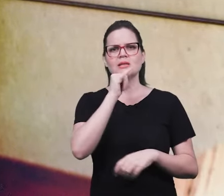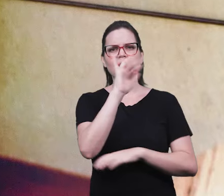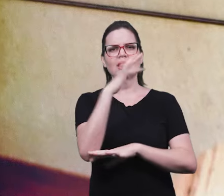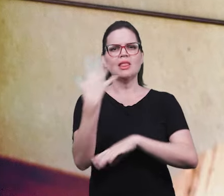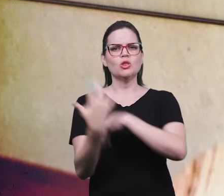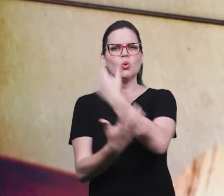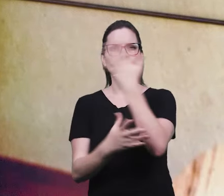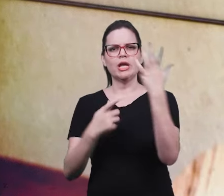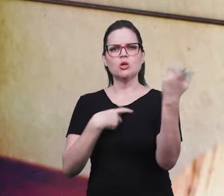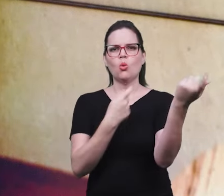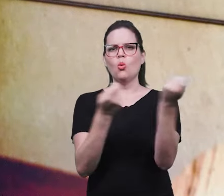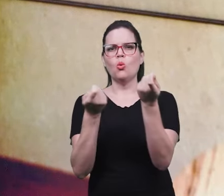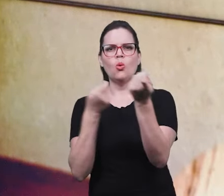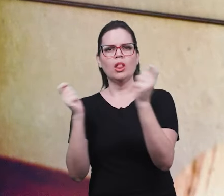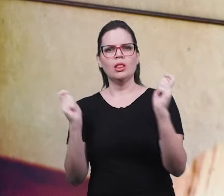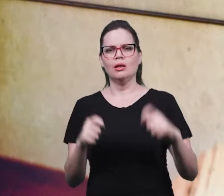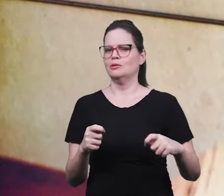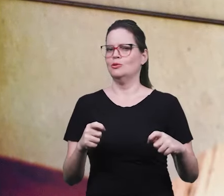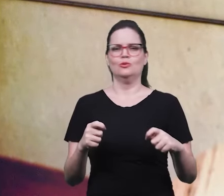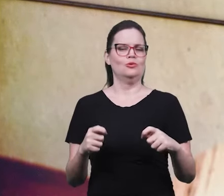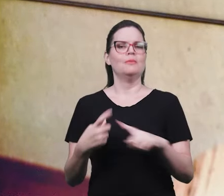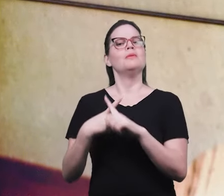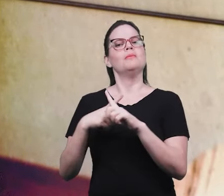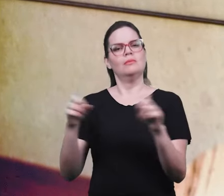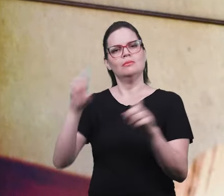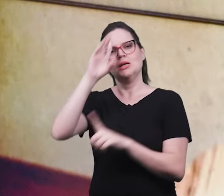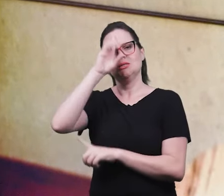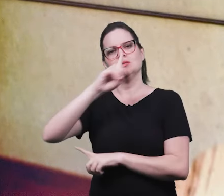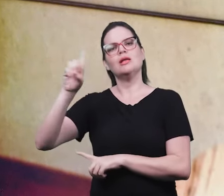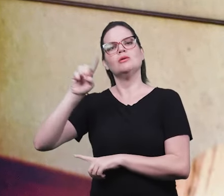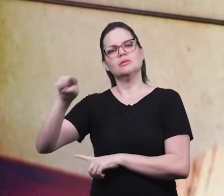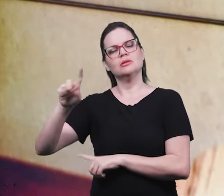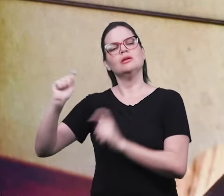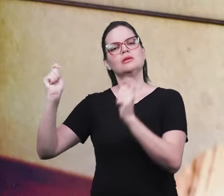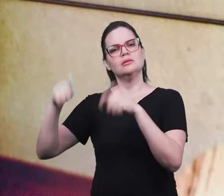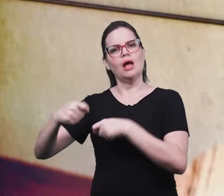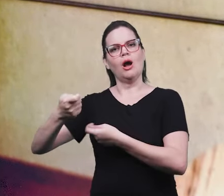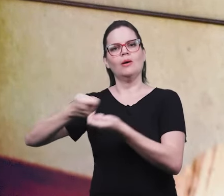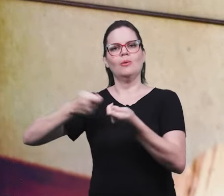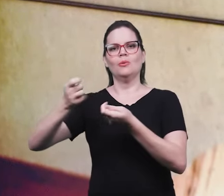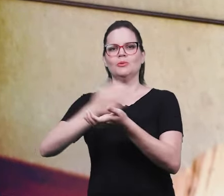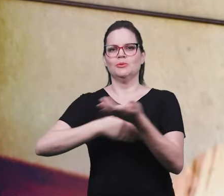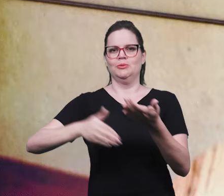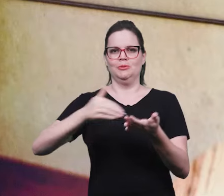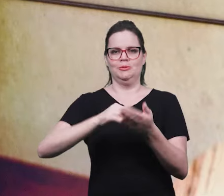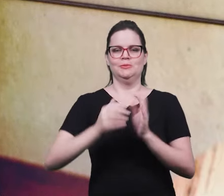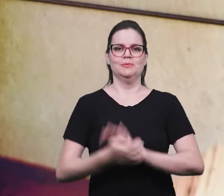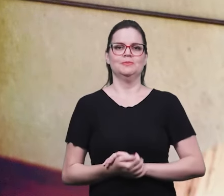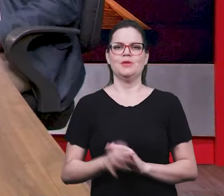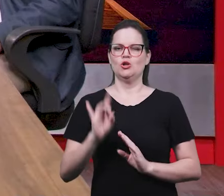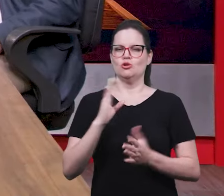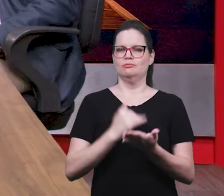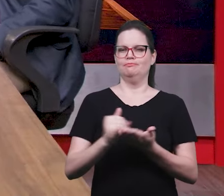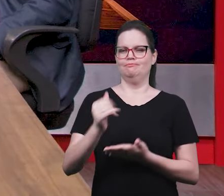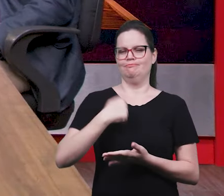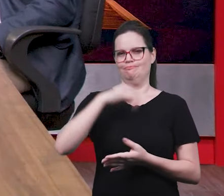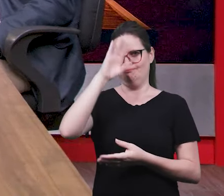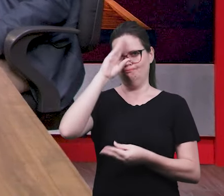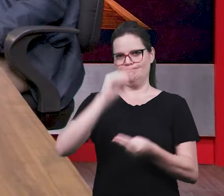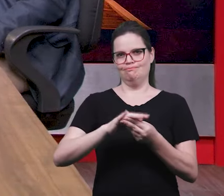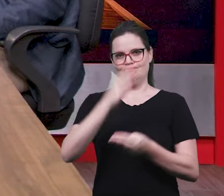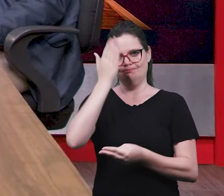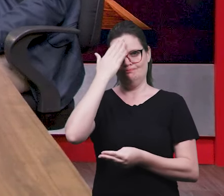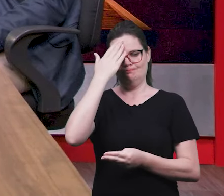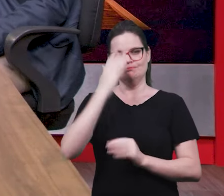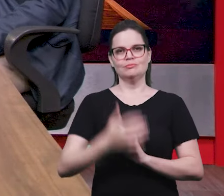Deus tem poder para controlar o que ele mesmo fez, né? Então podemos dizer um resumo assim de entrada, de entender isso aí. É, o que é